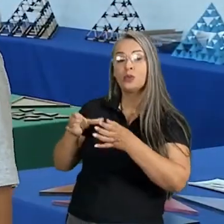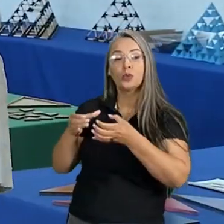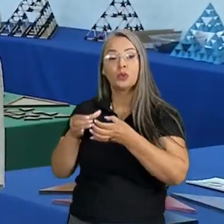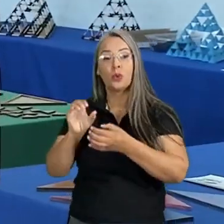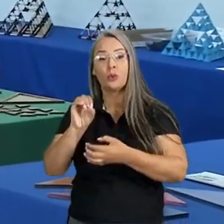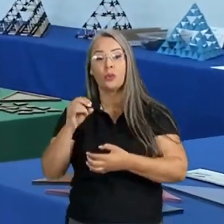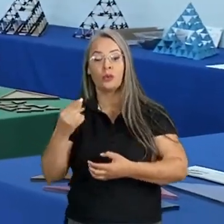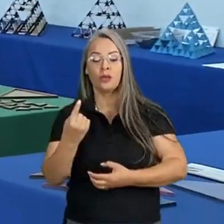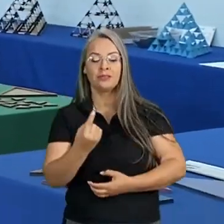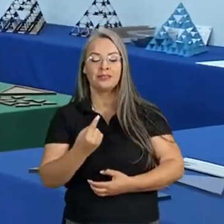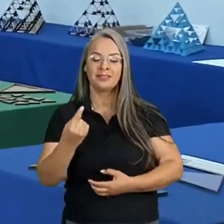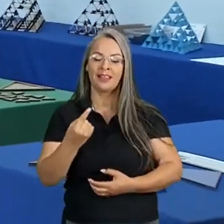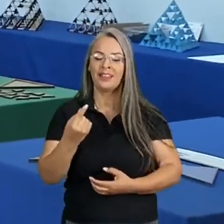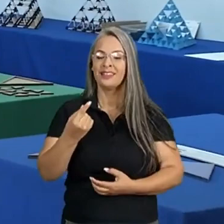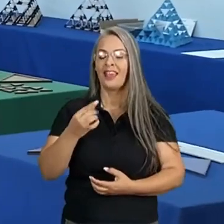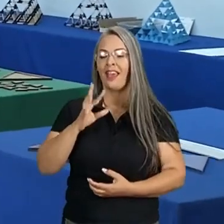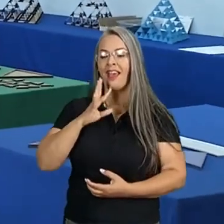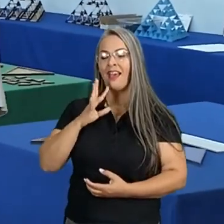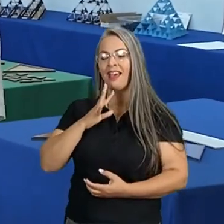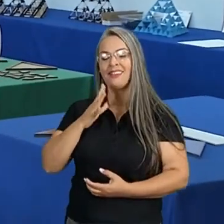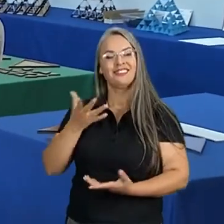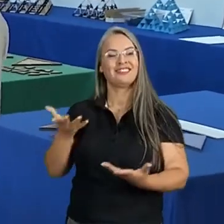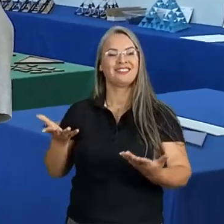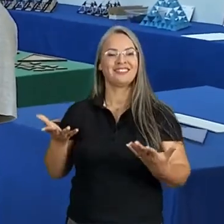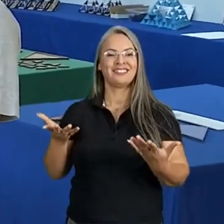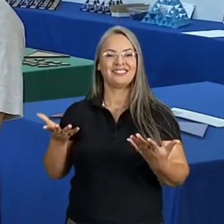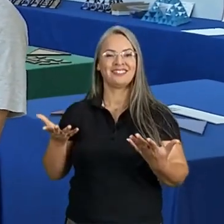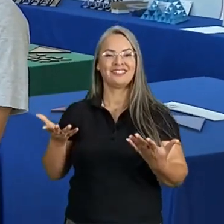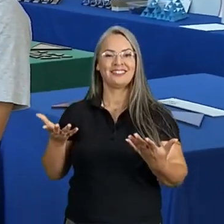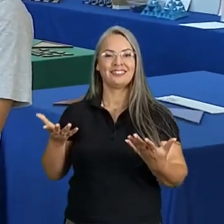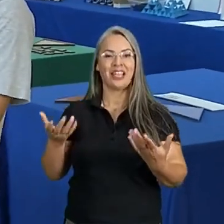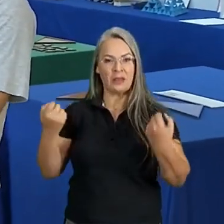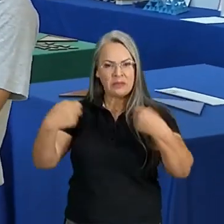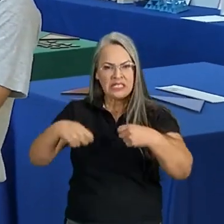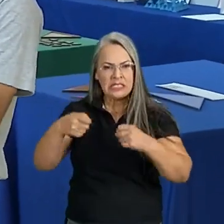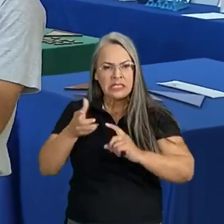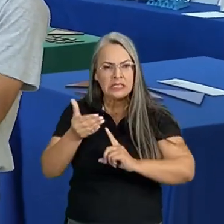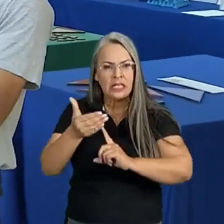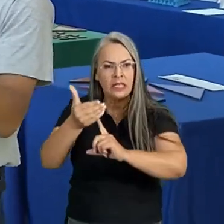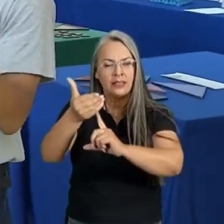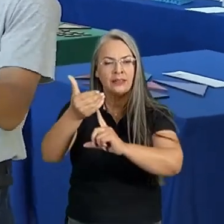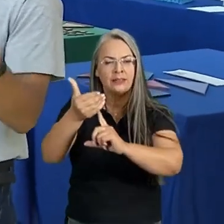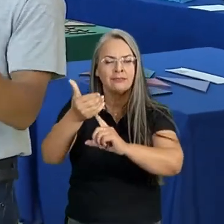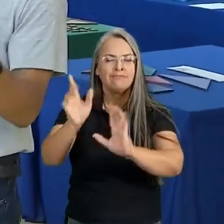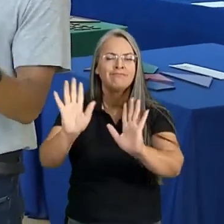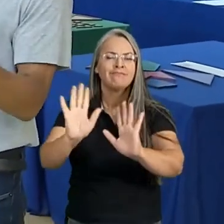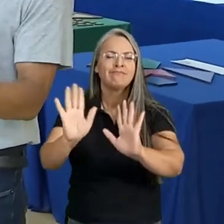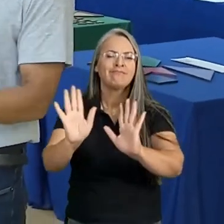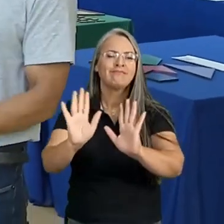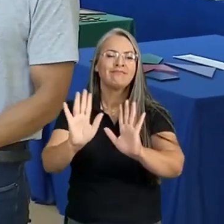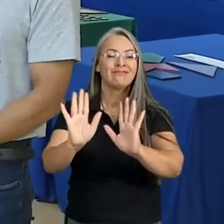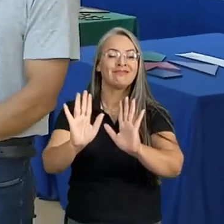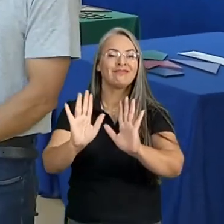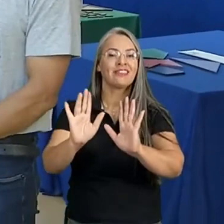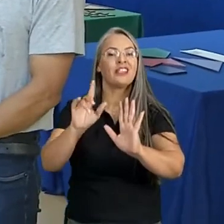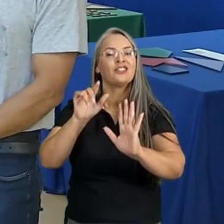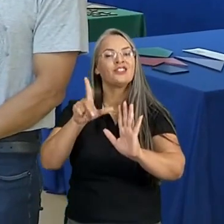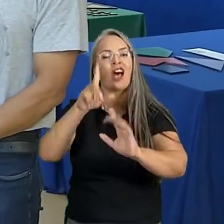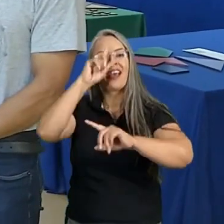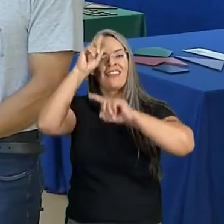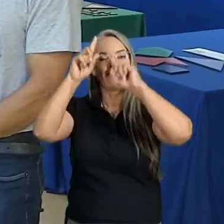então essa não precisa muita tecnologia mas se dei do sábio nosso acidente